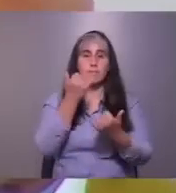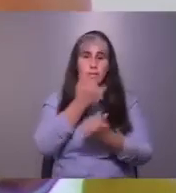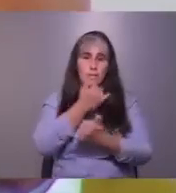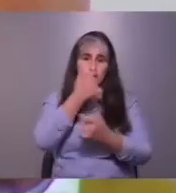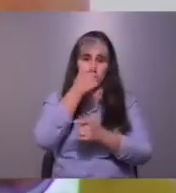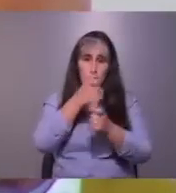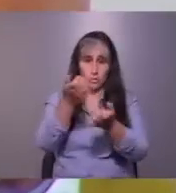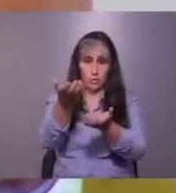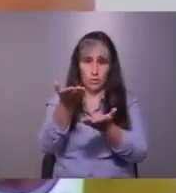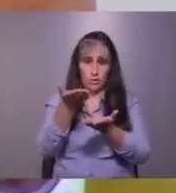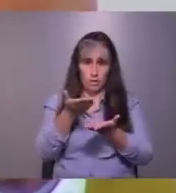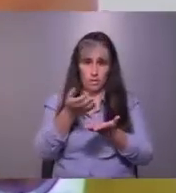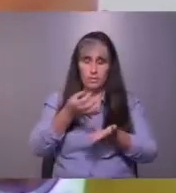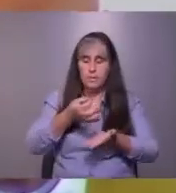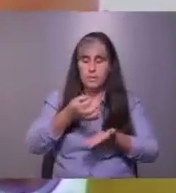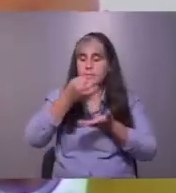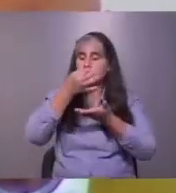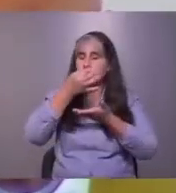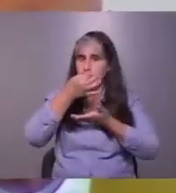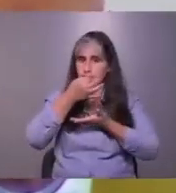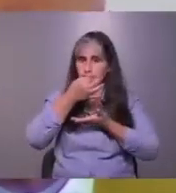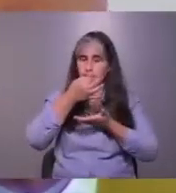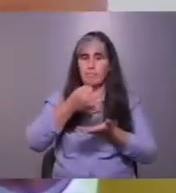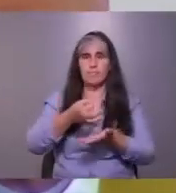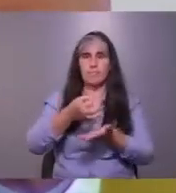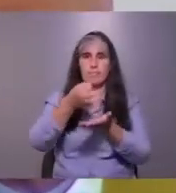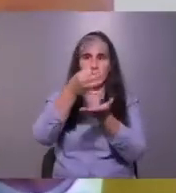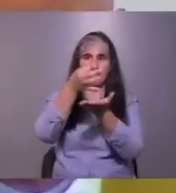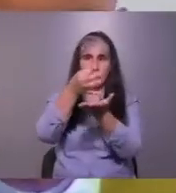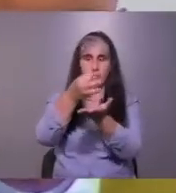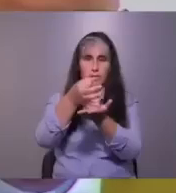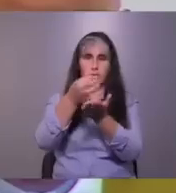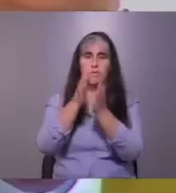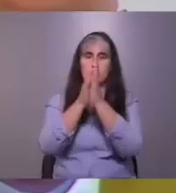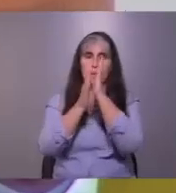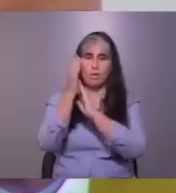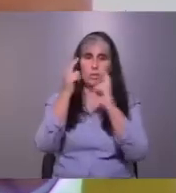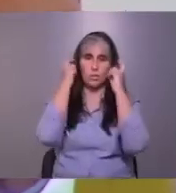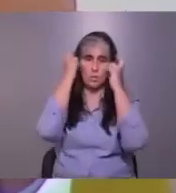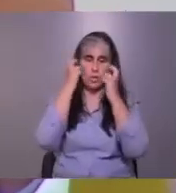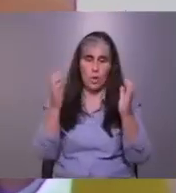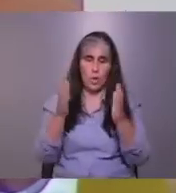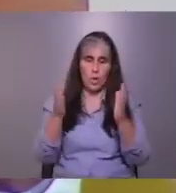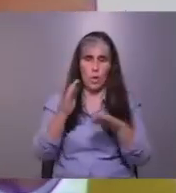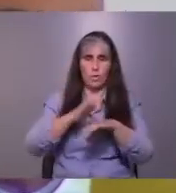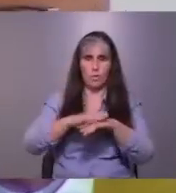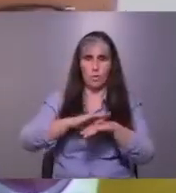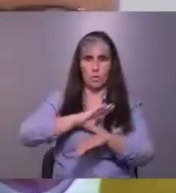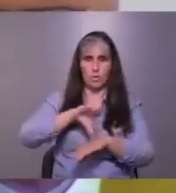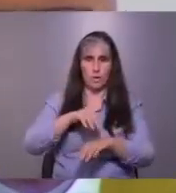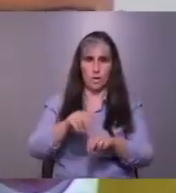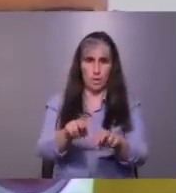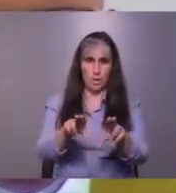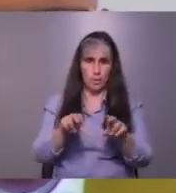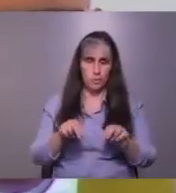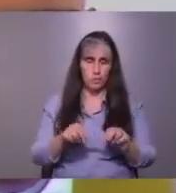Felizes os convidados para a ceia do Senhor. Eis o Cordeiro de Deus que tira o pecado do mundo.